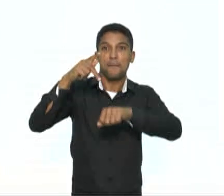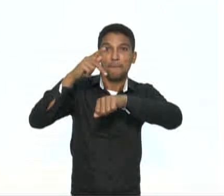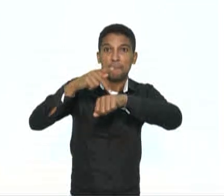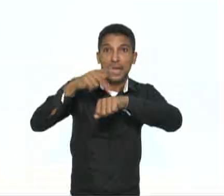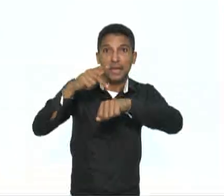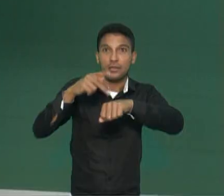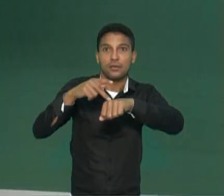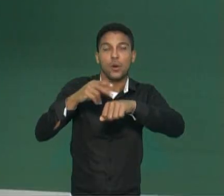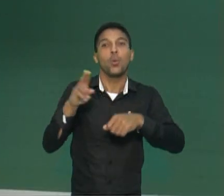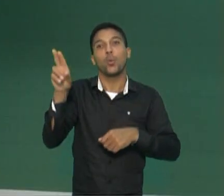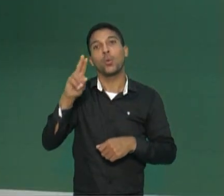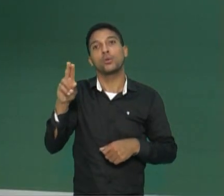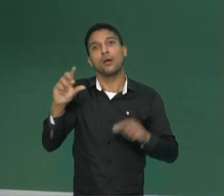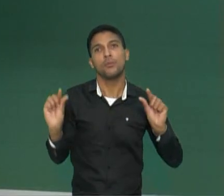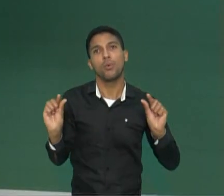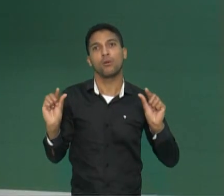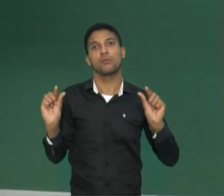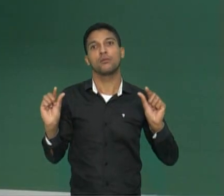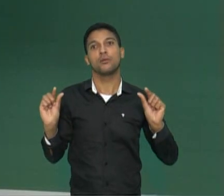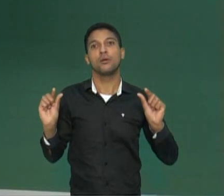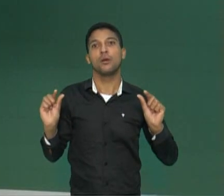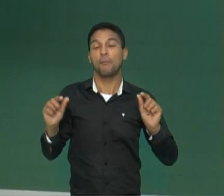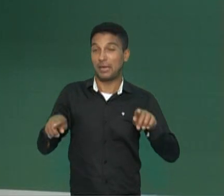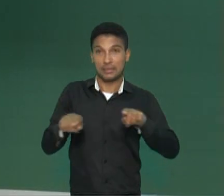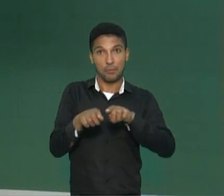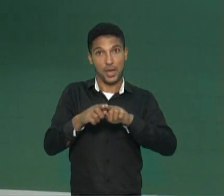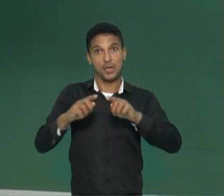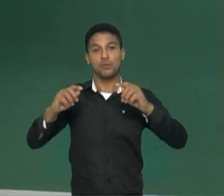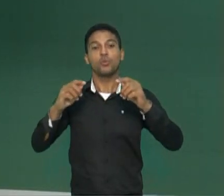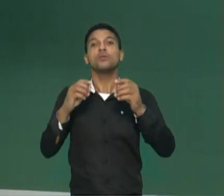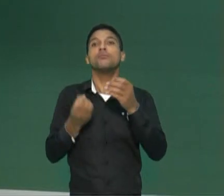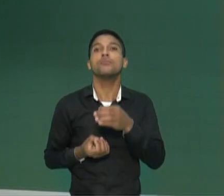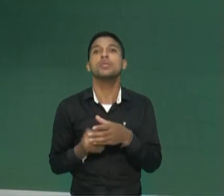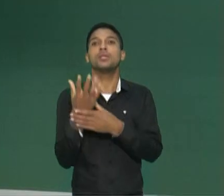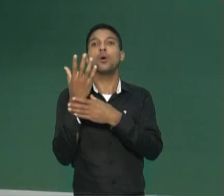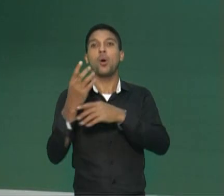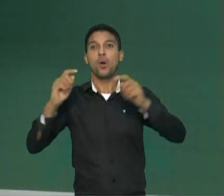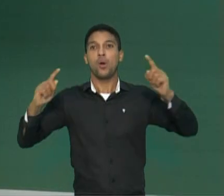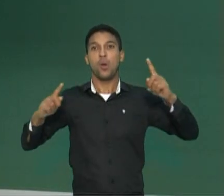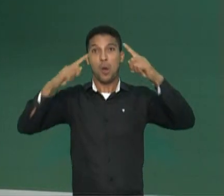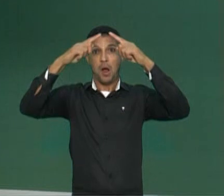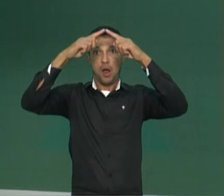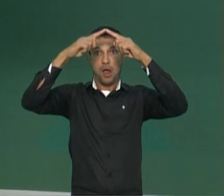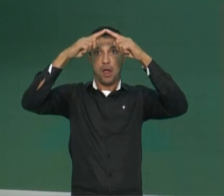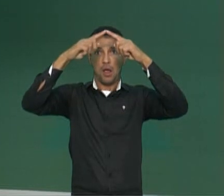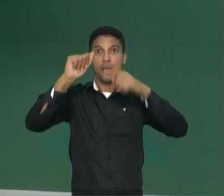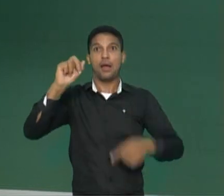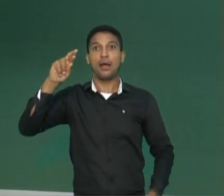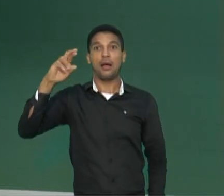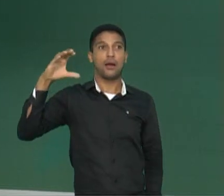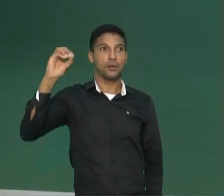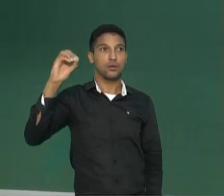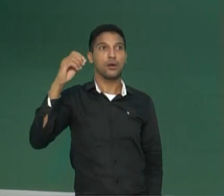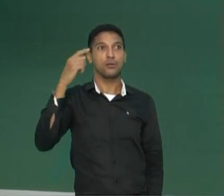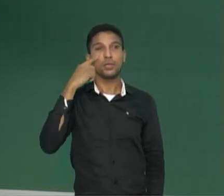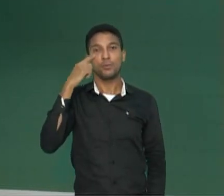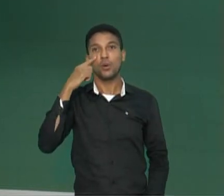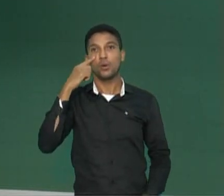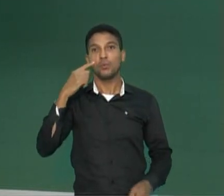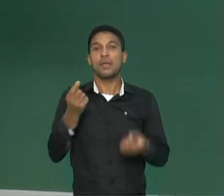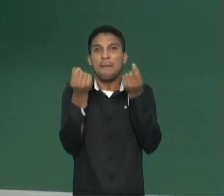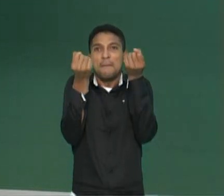mesmo tempo dar um crescimento, uma verticalidade. Então surge o arco ogival, que a gente explicou lá, né? Assim aguenta mais